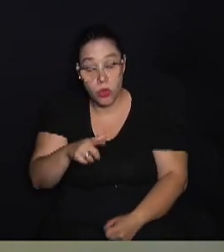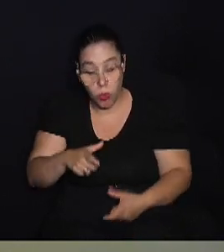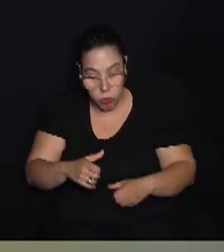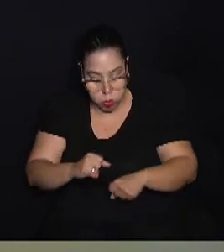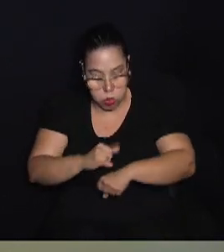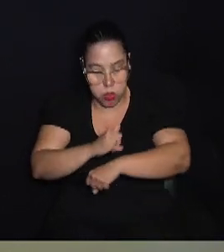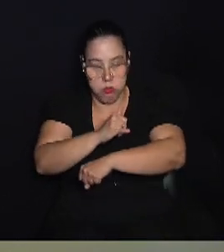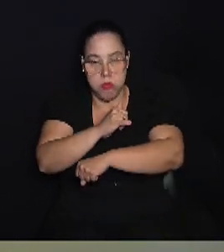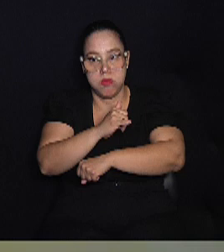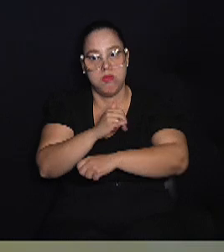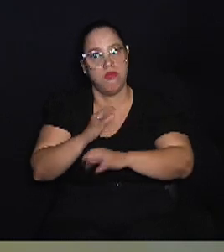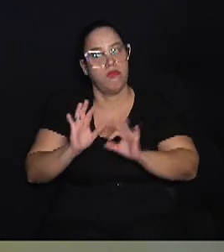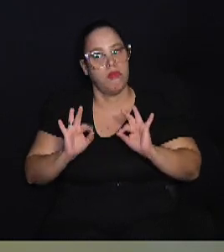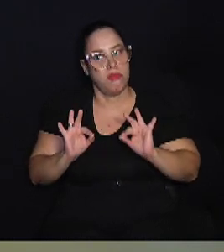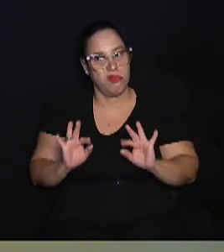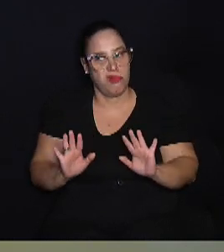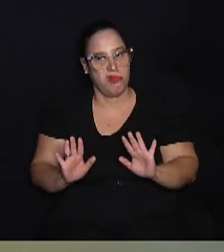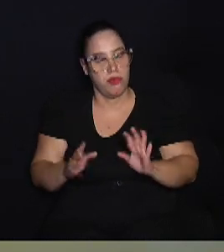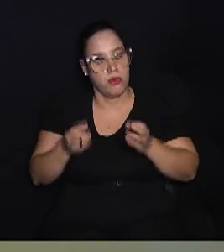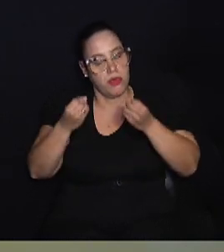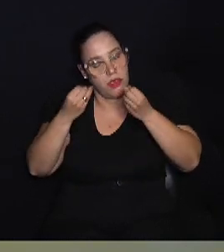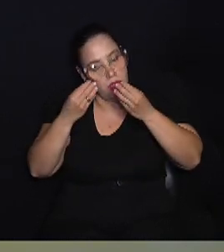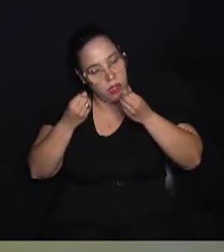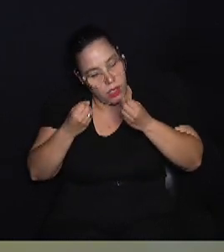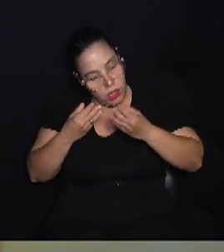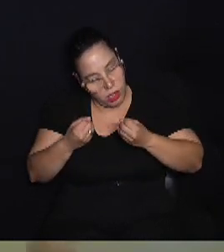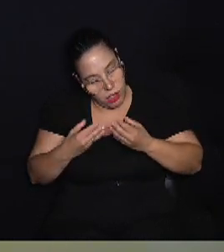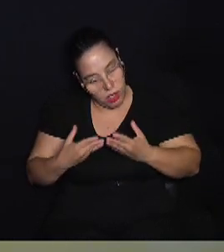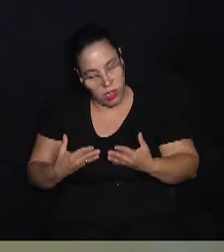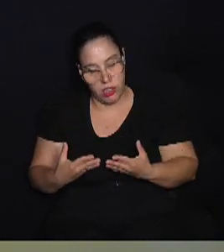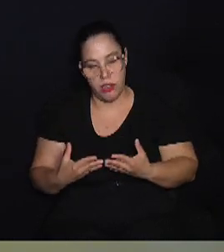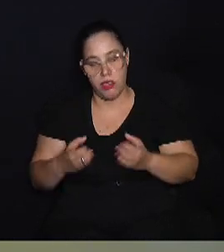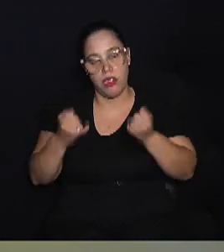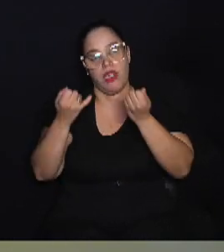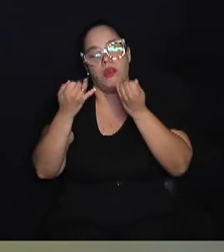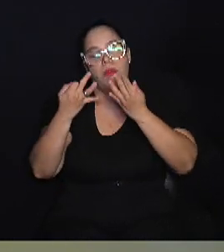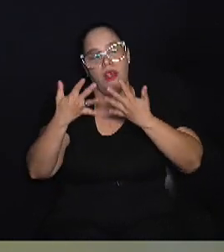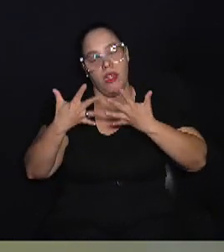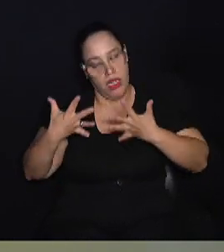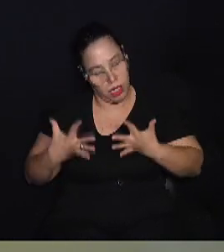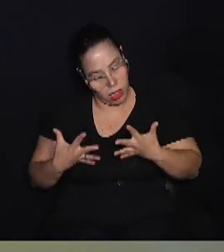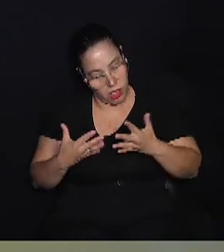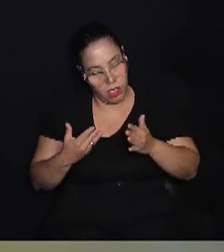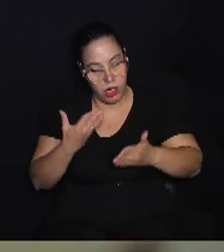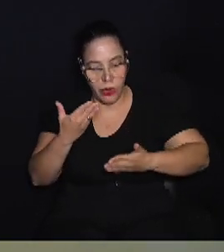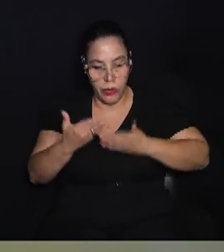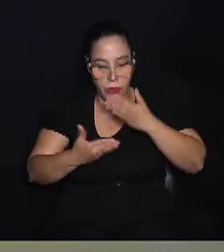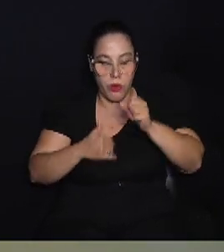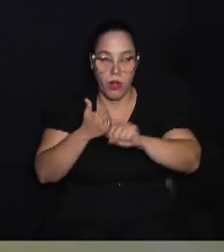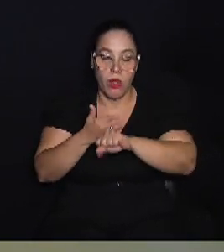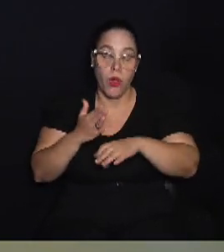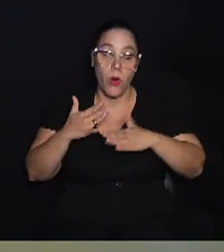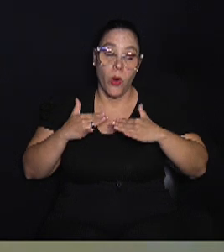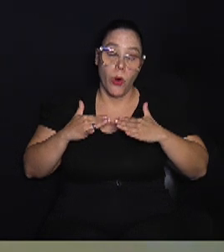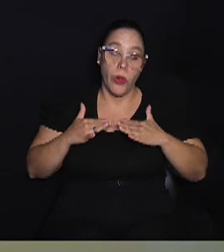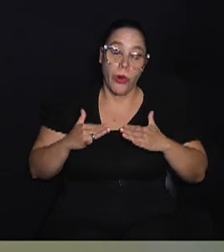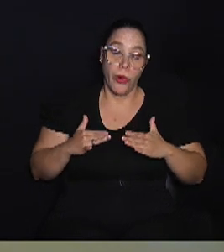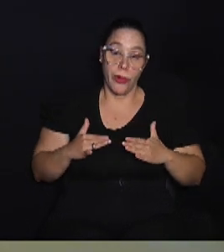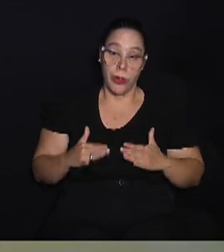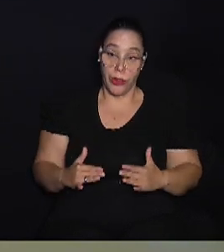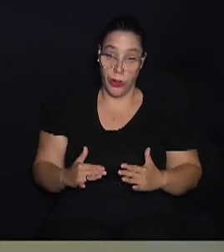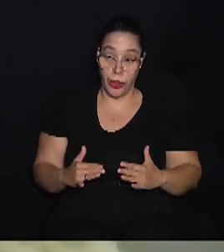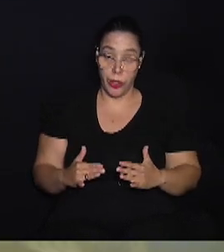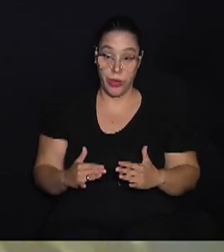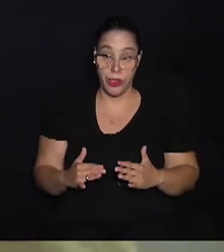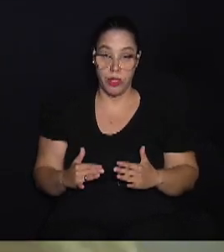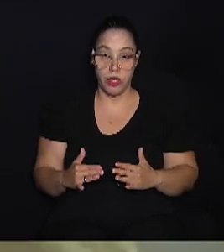peso. Então, a gente explica como é que você vai conduzindo essa doença de uma maneira mais leve,